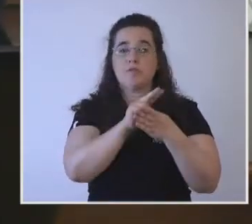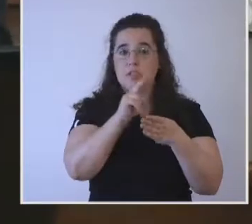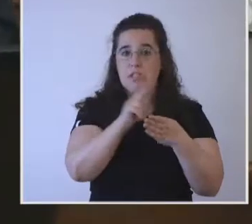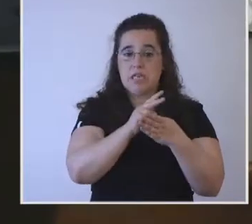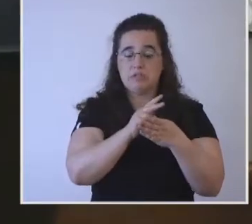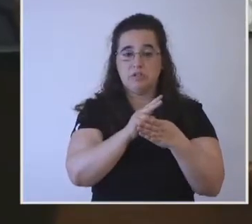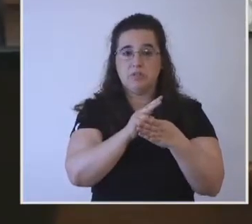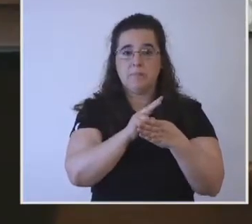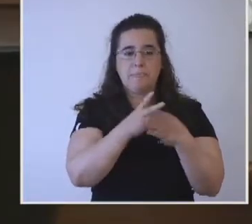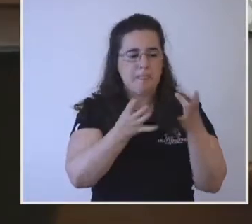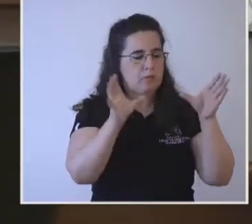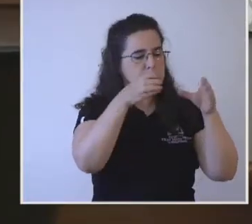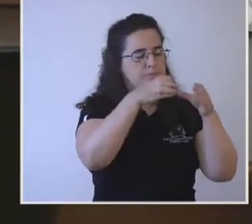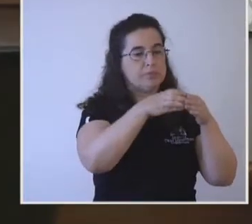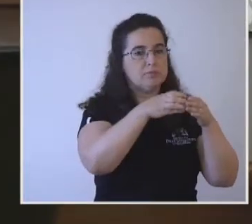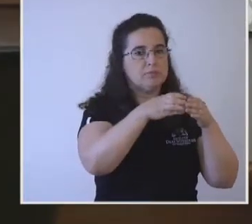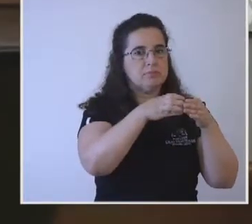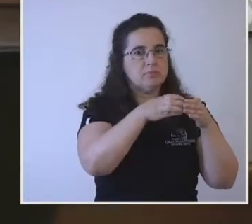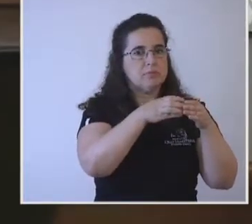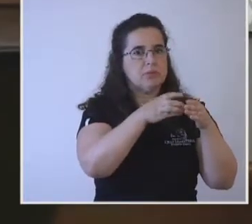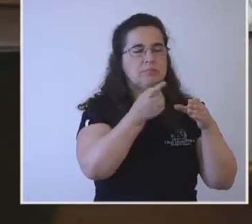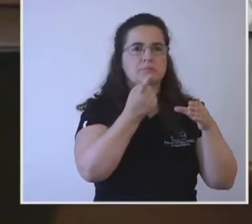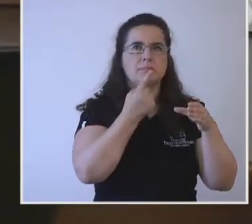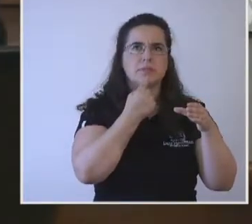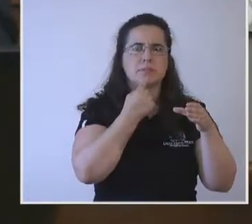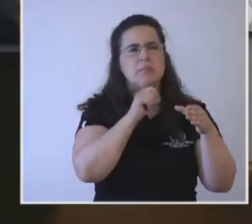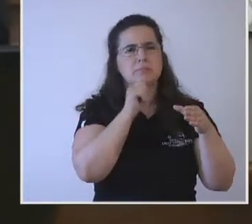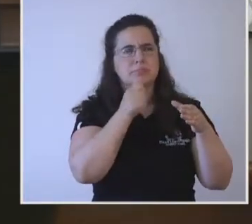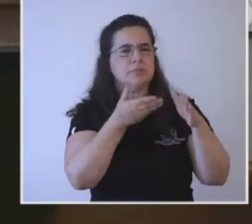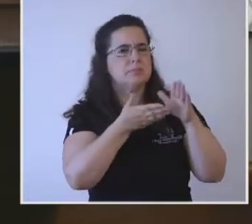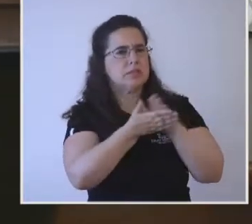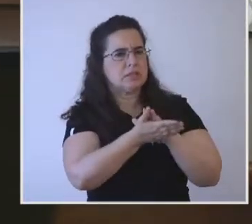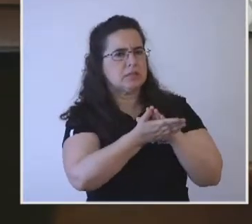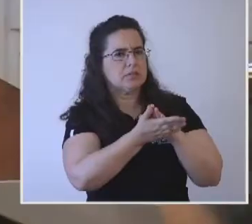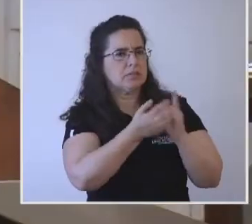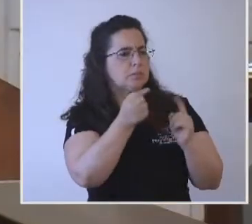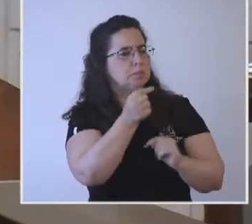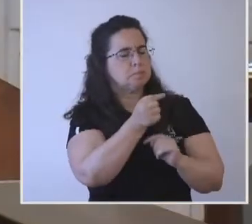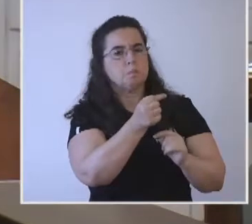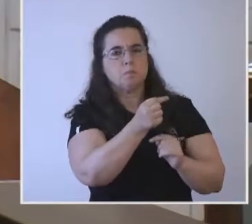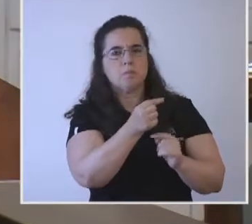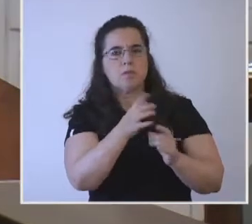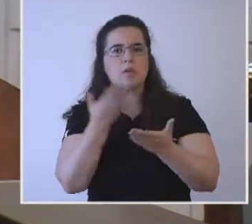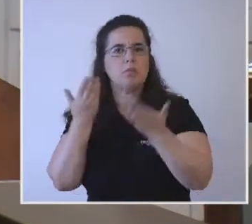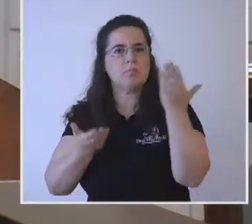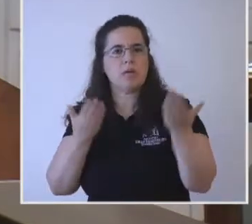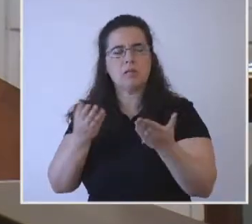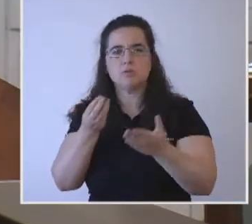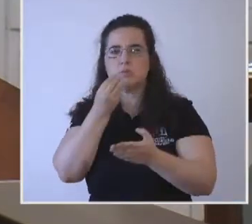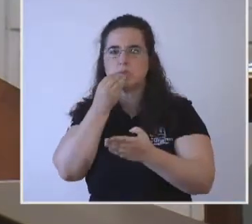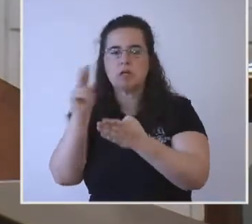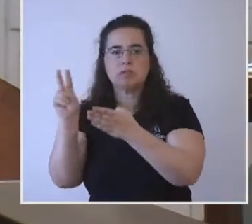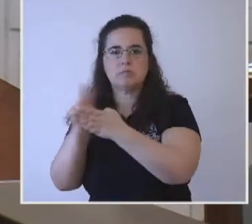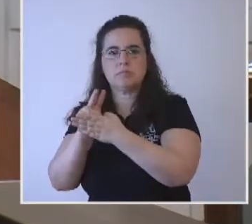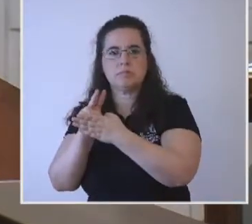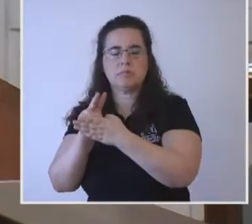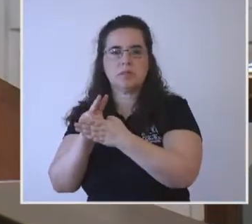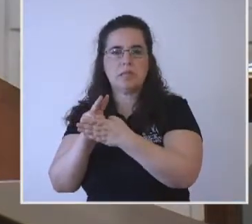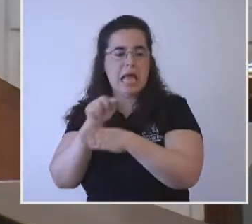mostrar uma significativa redução da mortalidade comparativamente com os não vegetarianos. Uma redução de cerca